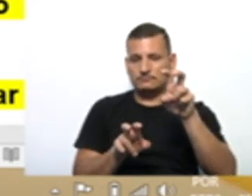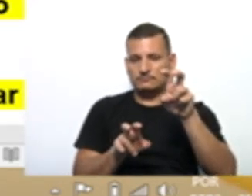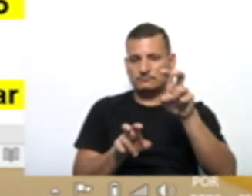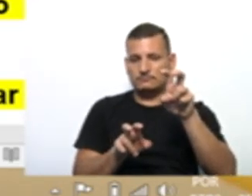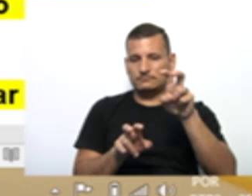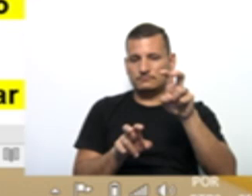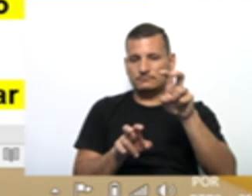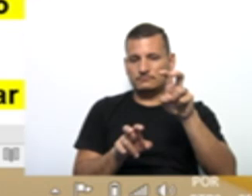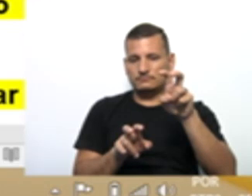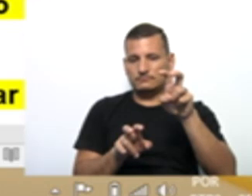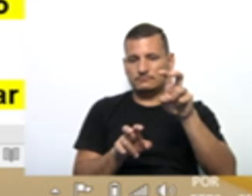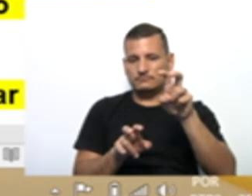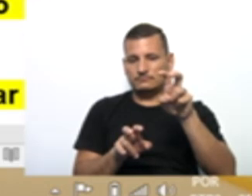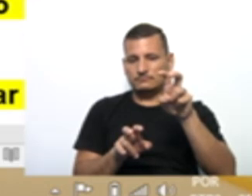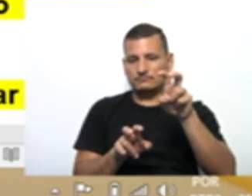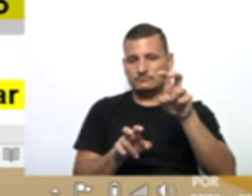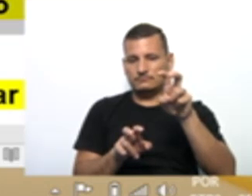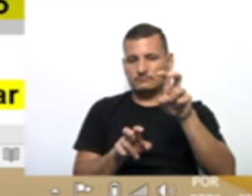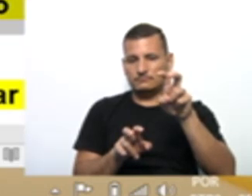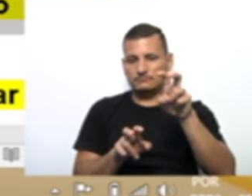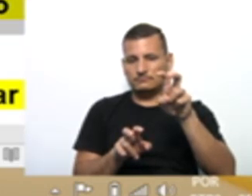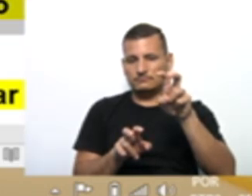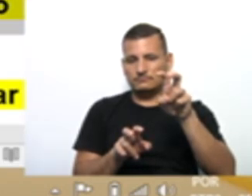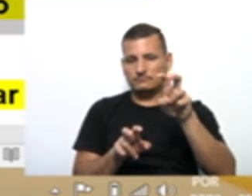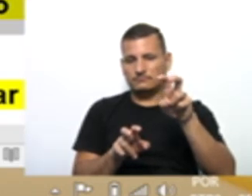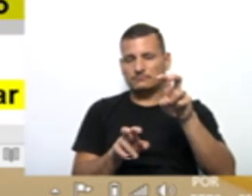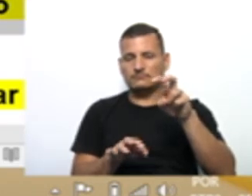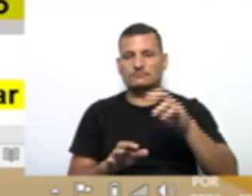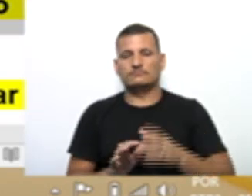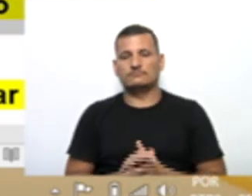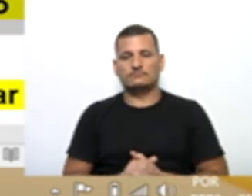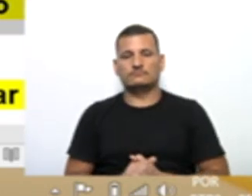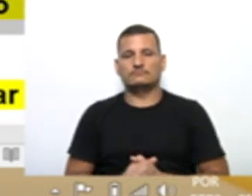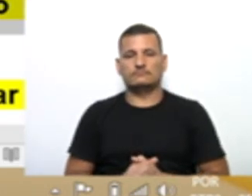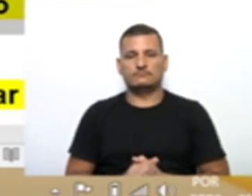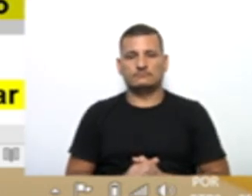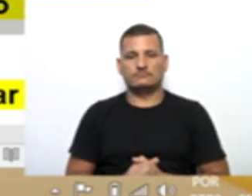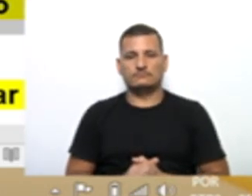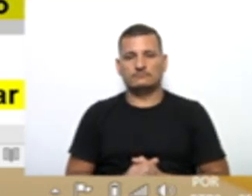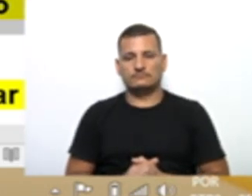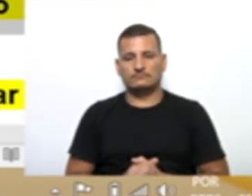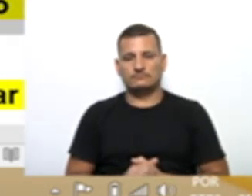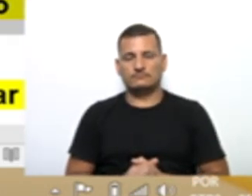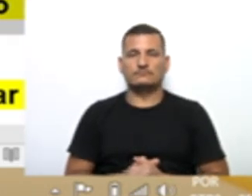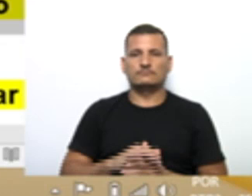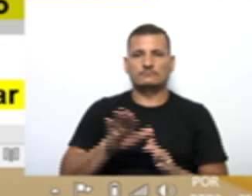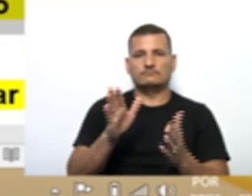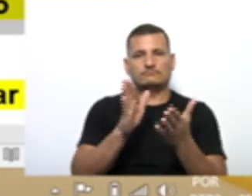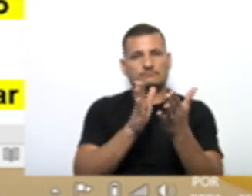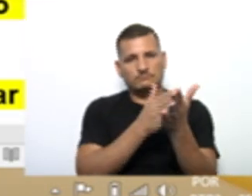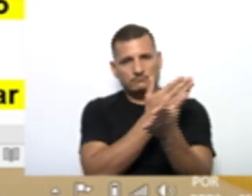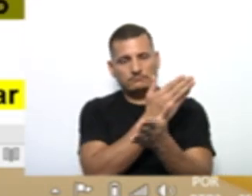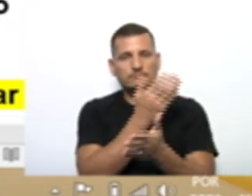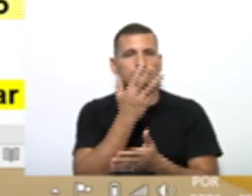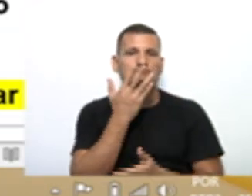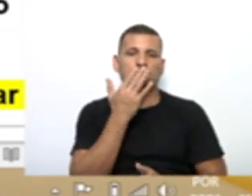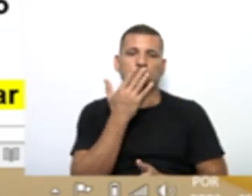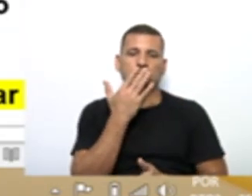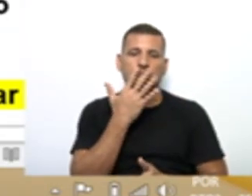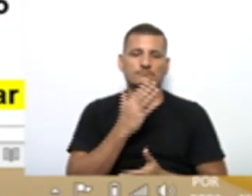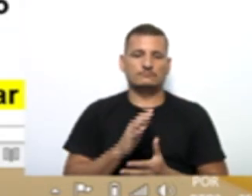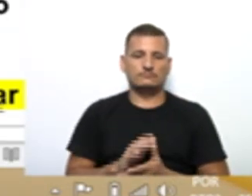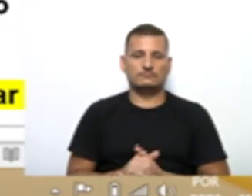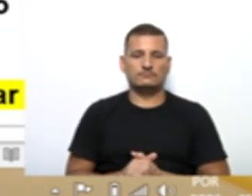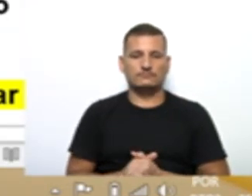a formatação segue a formatação do texto normal, ou seja, sem esse destaque amarelo. Vamos tirar